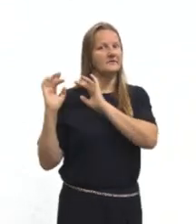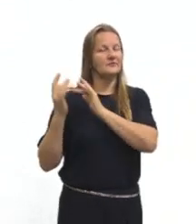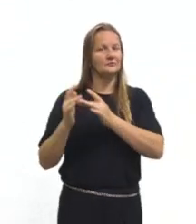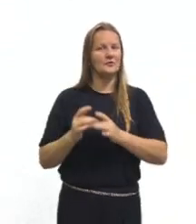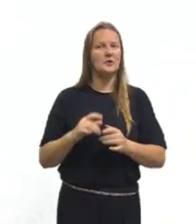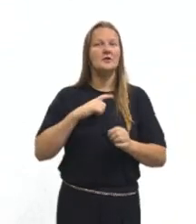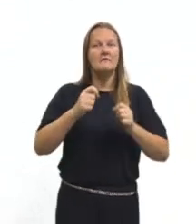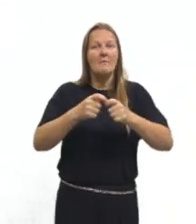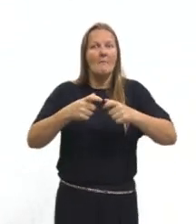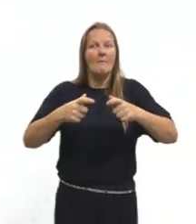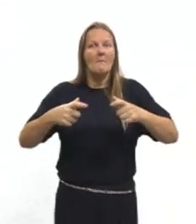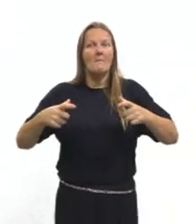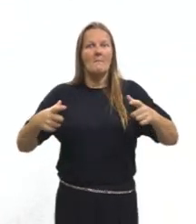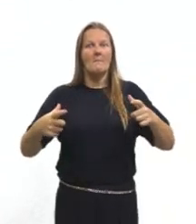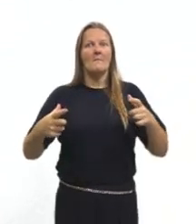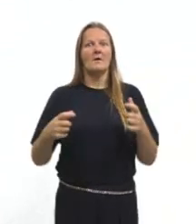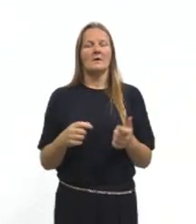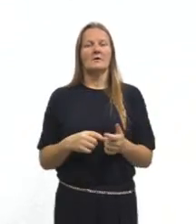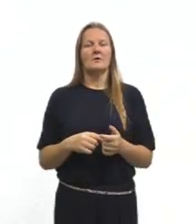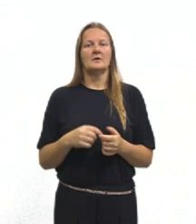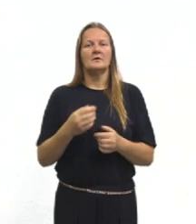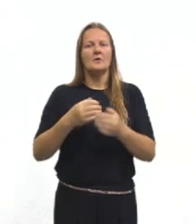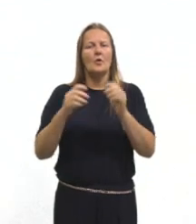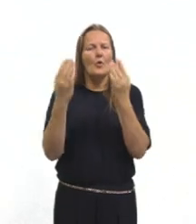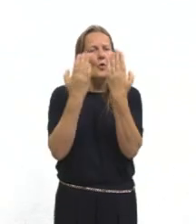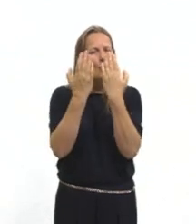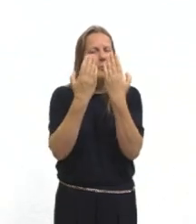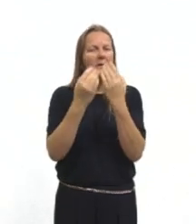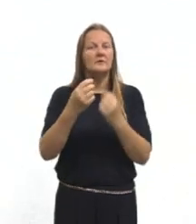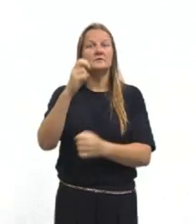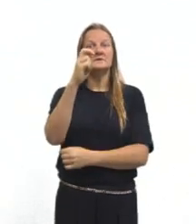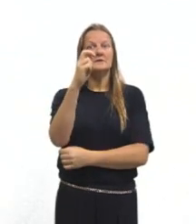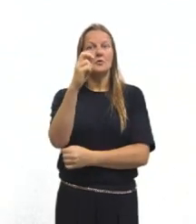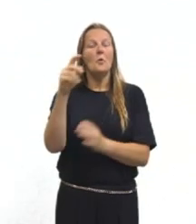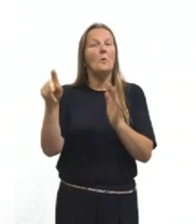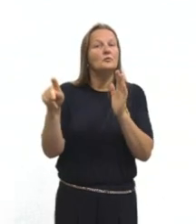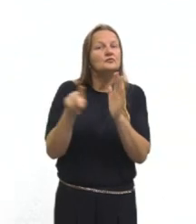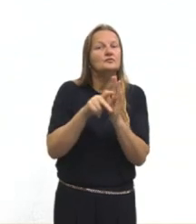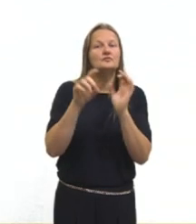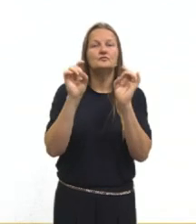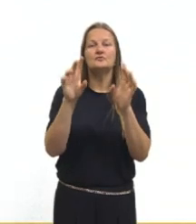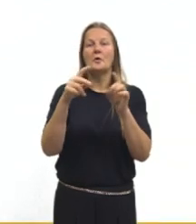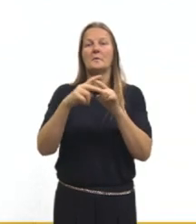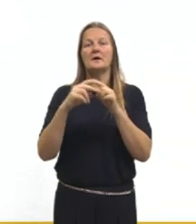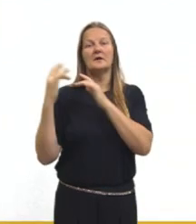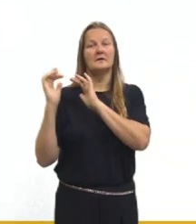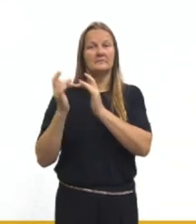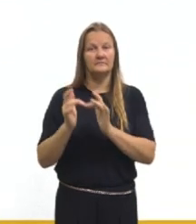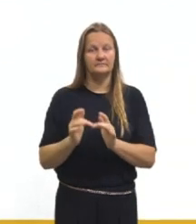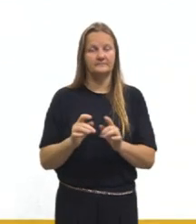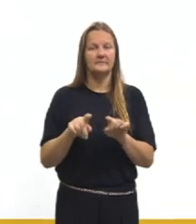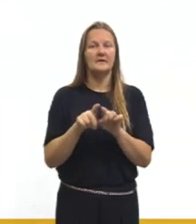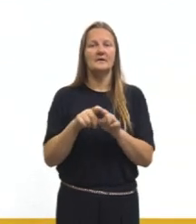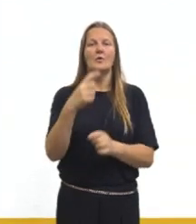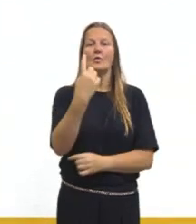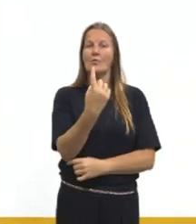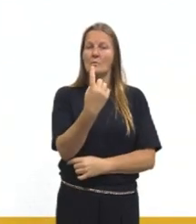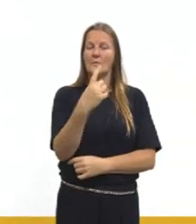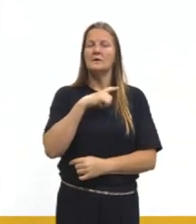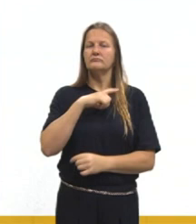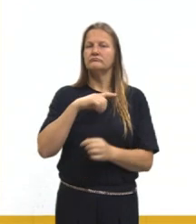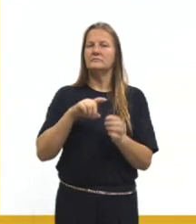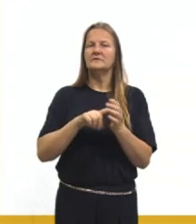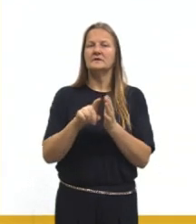de questões relacionadas a outros anos né tivemos cinco questões de mecânica clássica a gente teve uma questão de